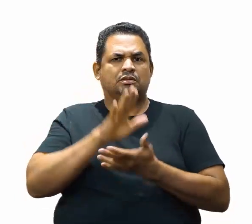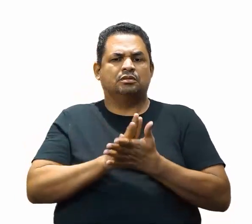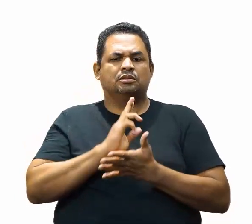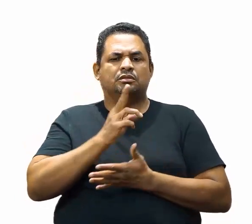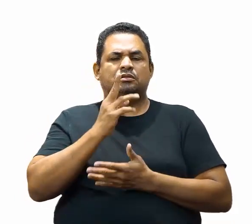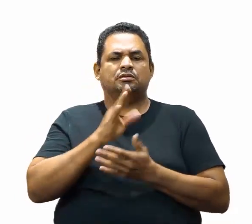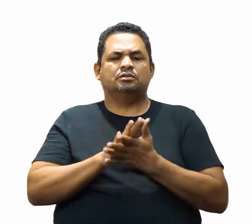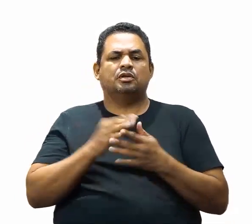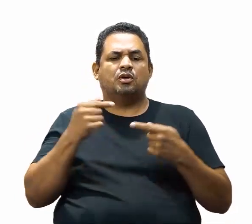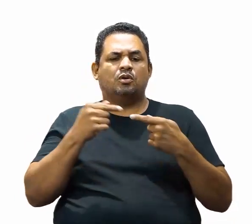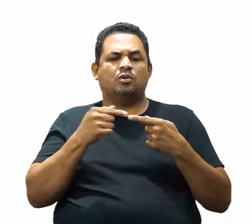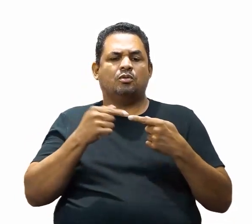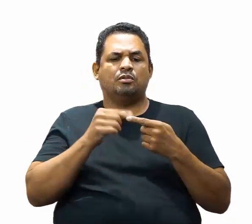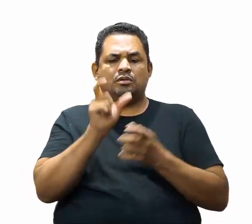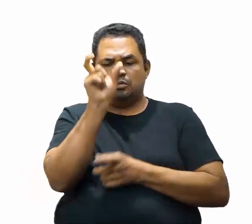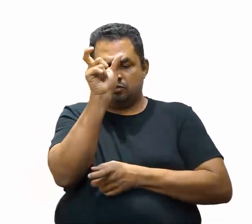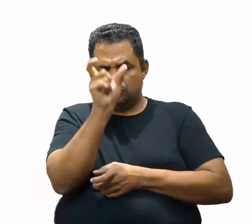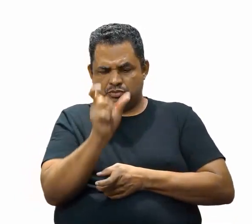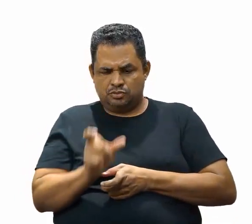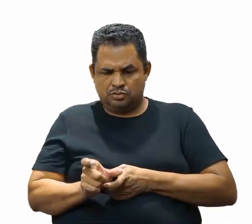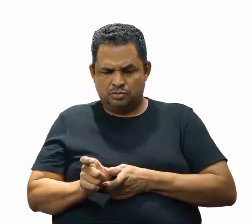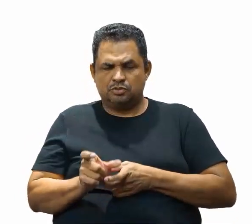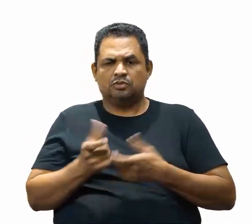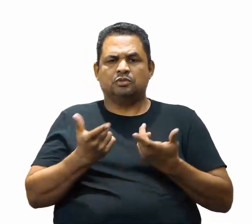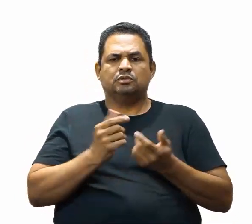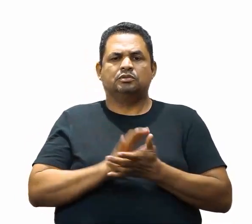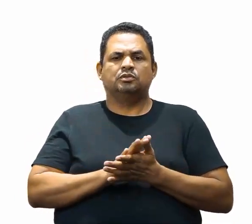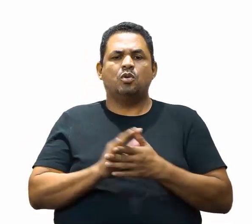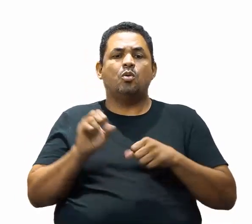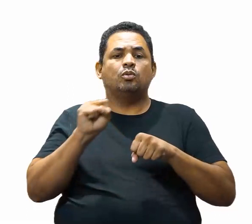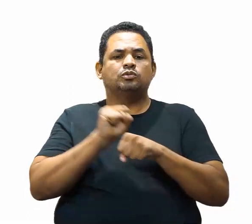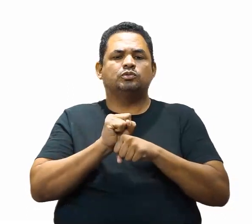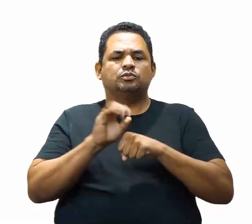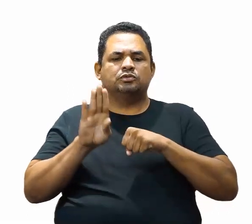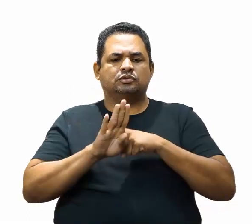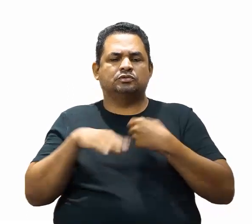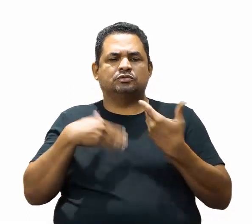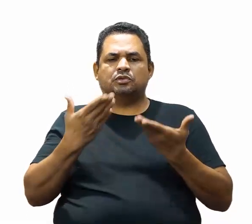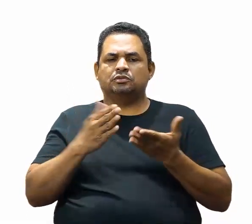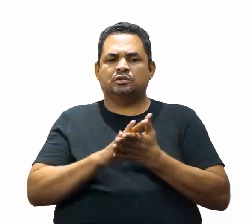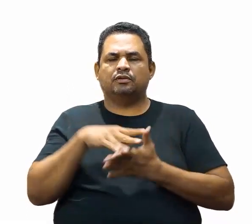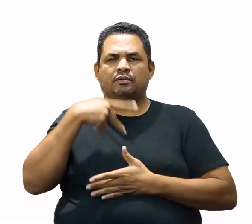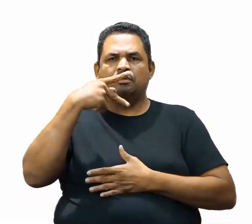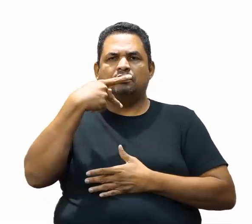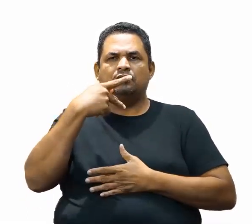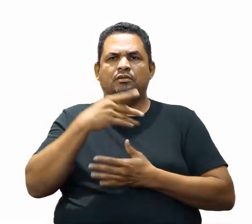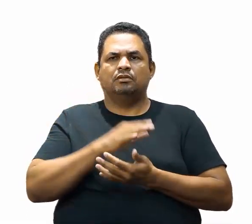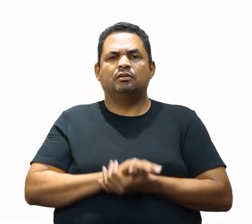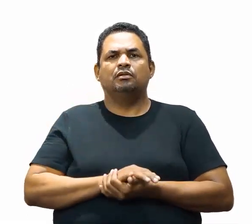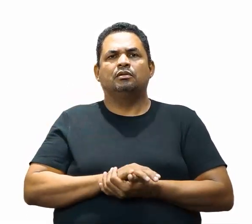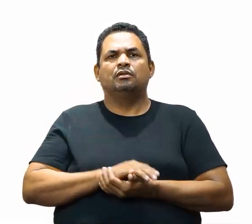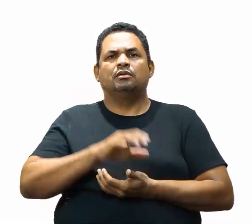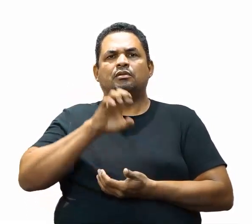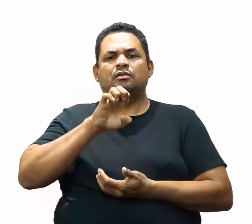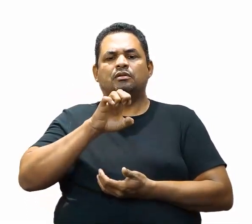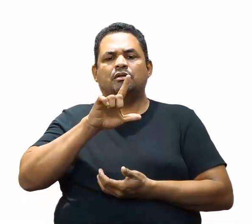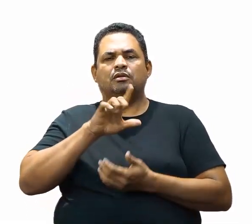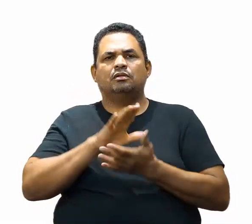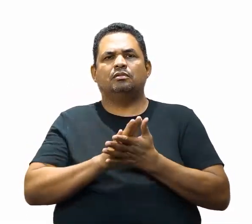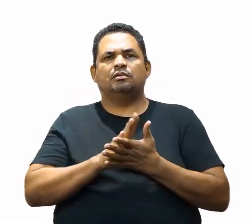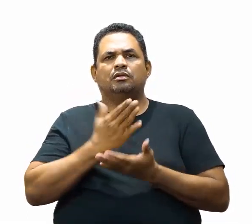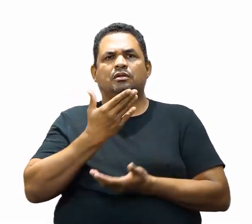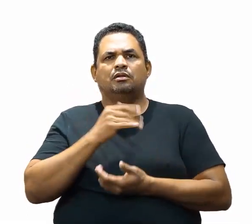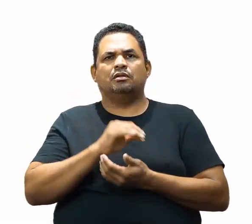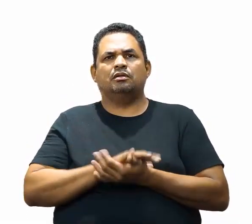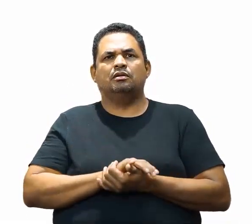com o sujeito, ao sujeito ou ao substantivo a qual ele se refere. El para niño, la para